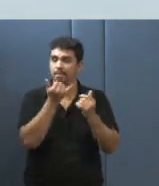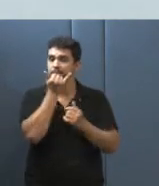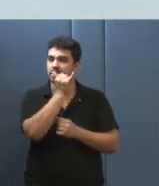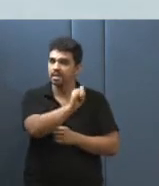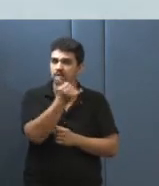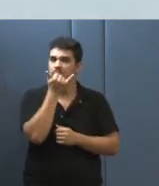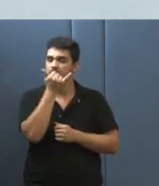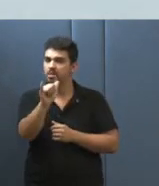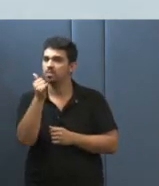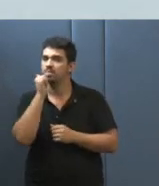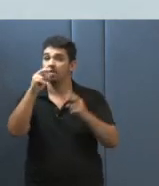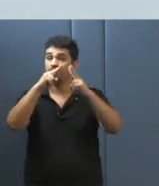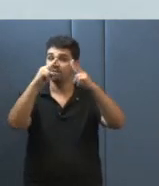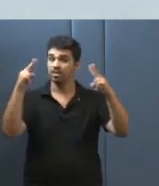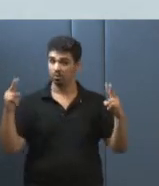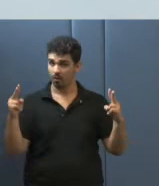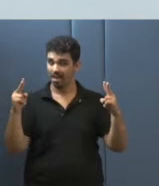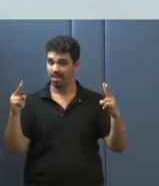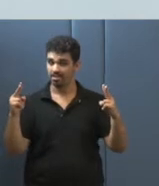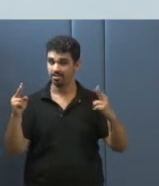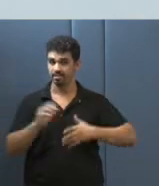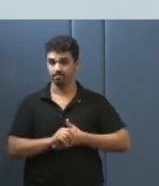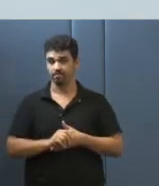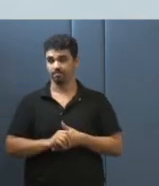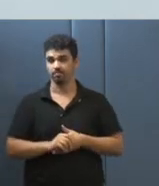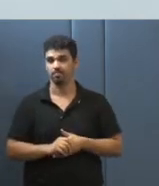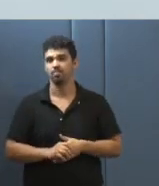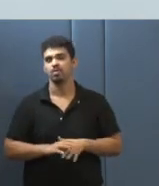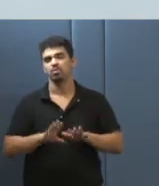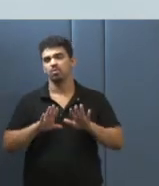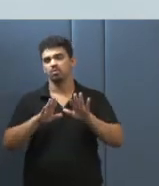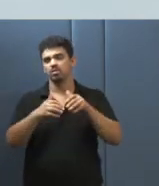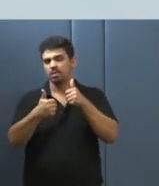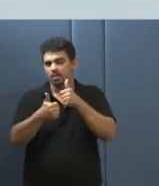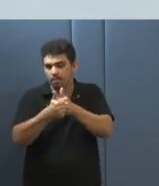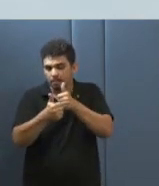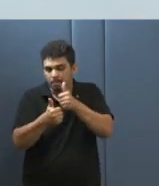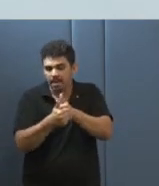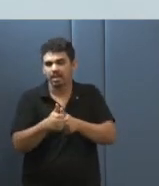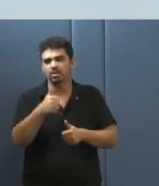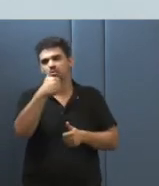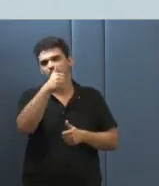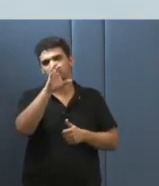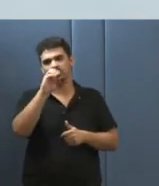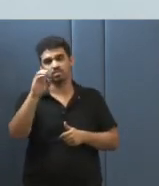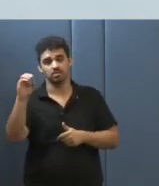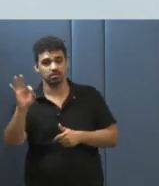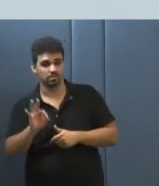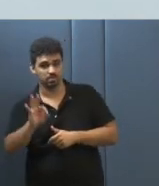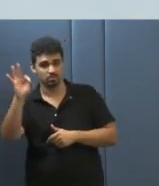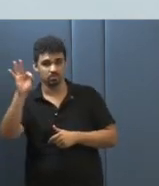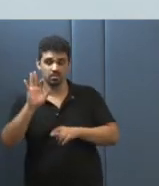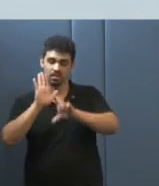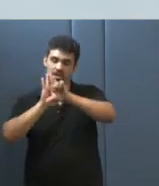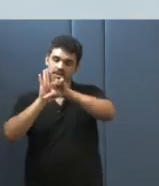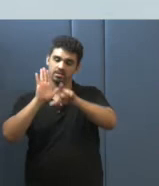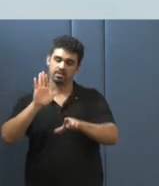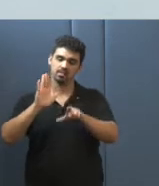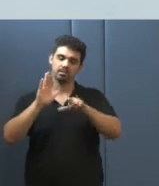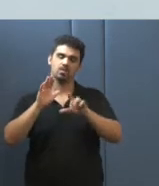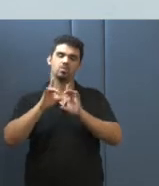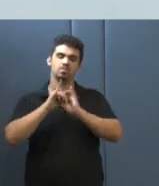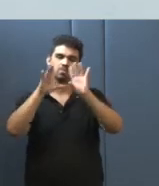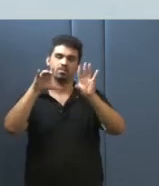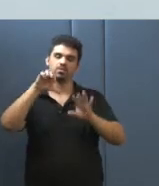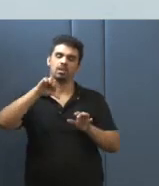perdões virtuais quando você chega muito próximo dos 100%. A nossa legislação permite até 95%,